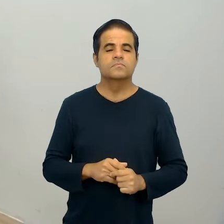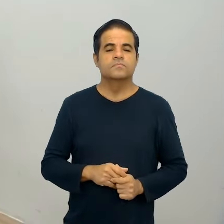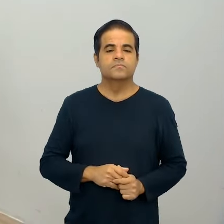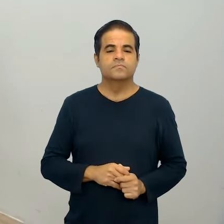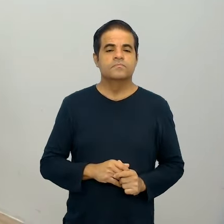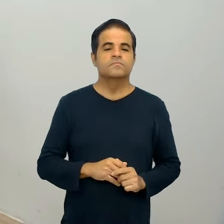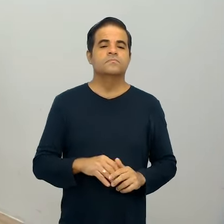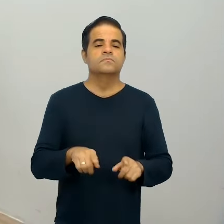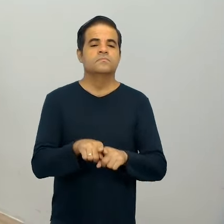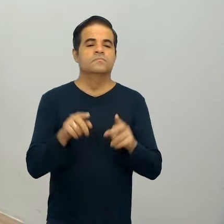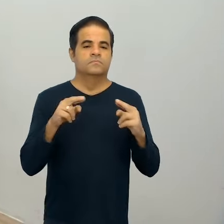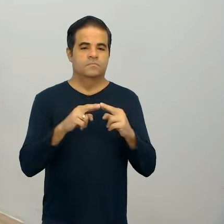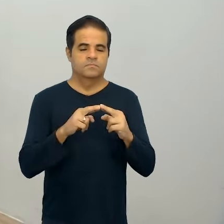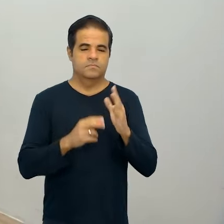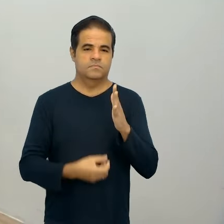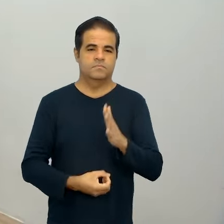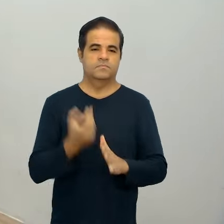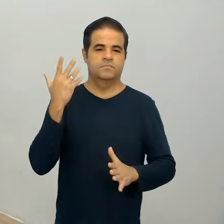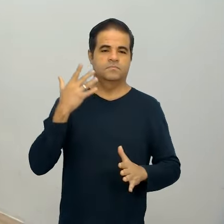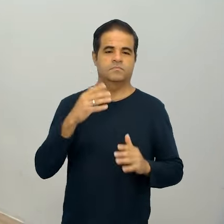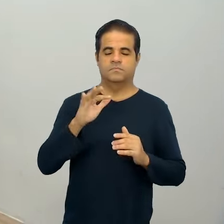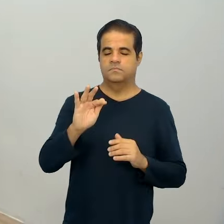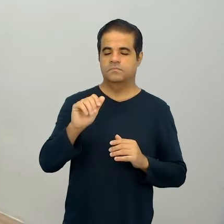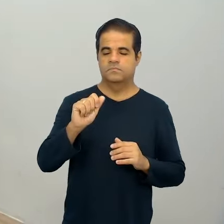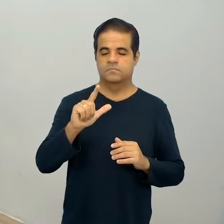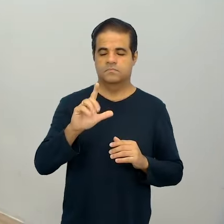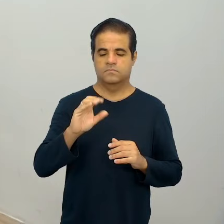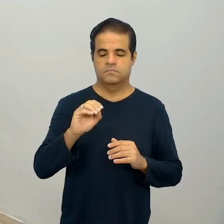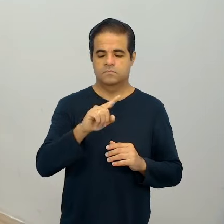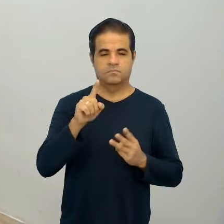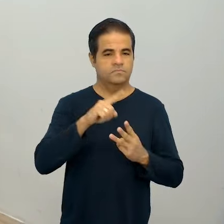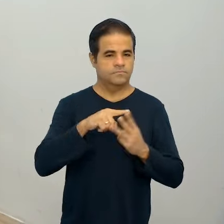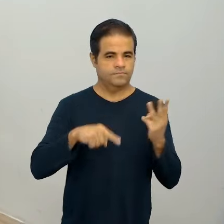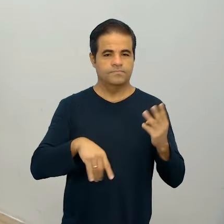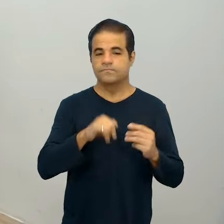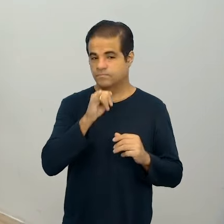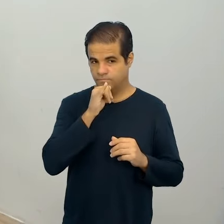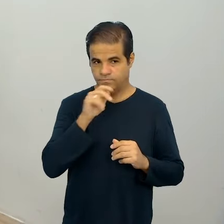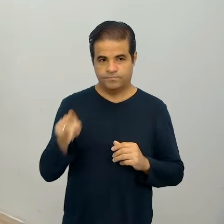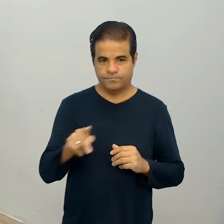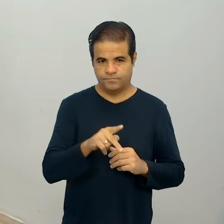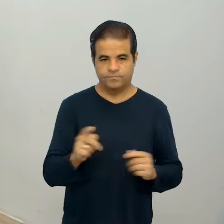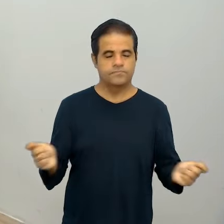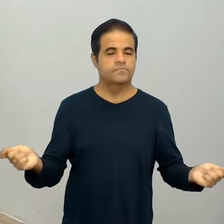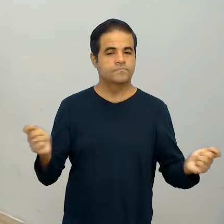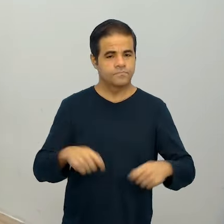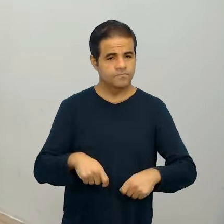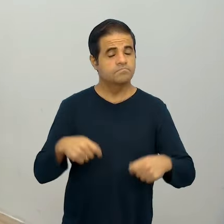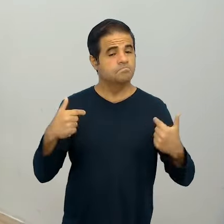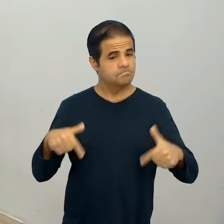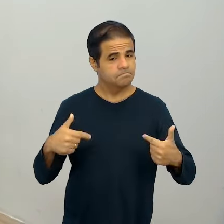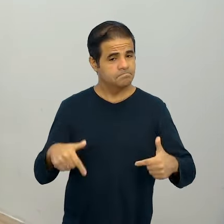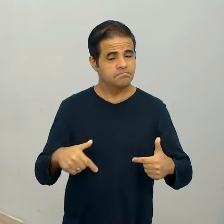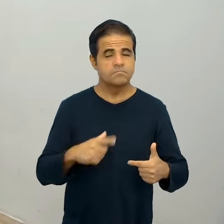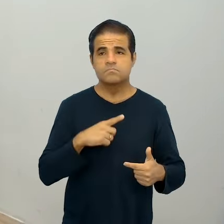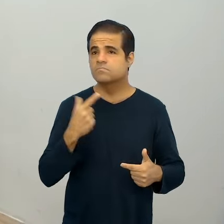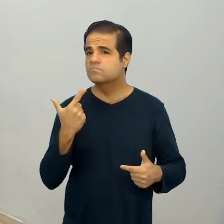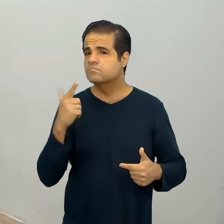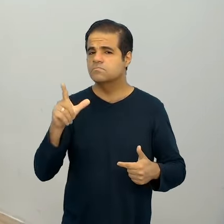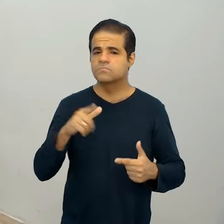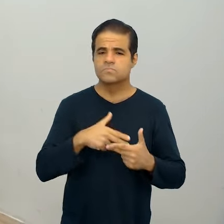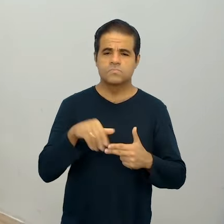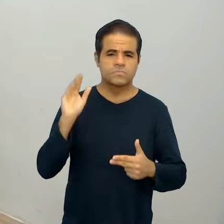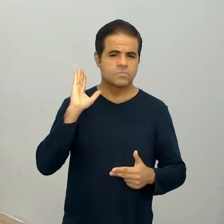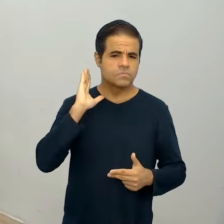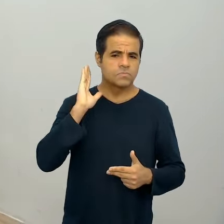e Rede Gerando Falcões. São 3 exemplos que o professor pode trabalhar assim, mas caso tenha algo mais